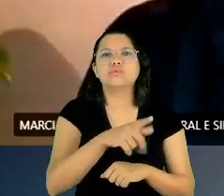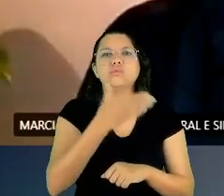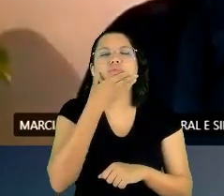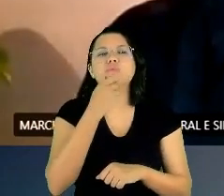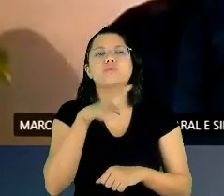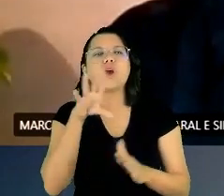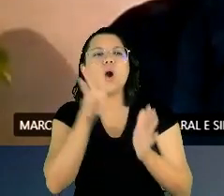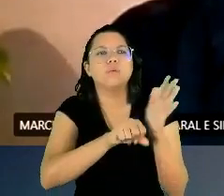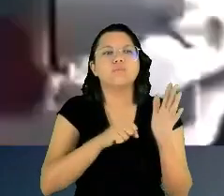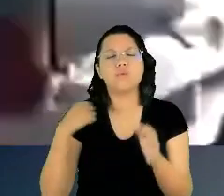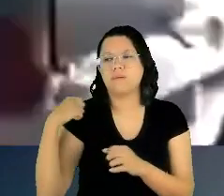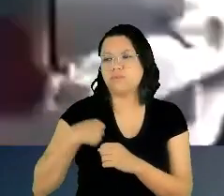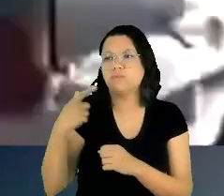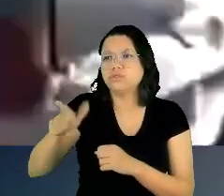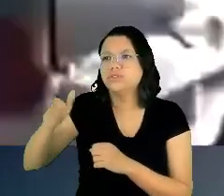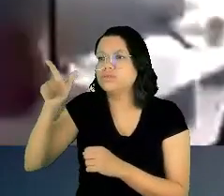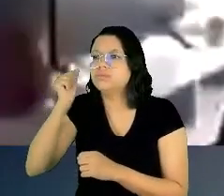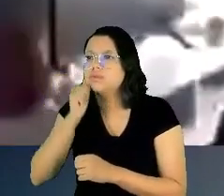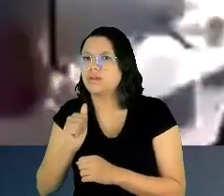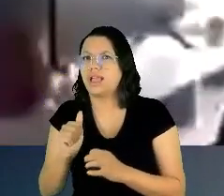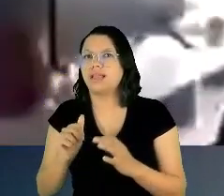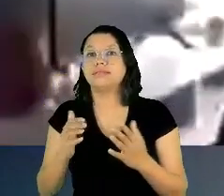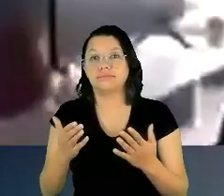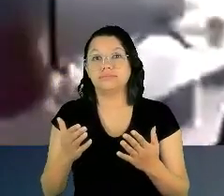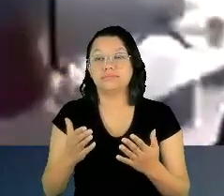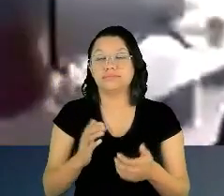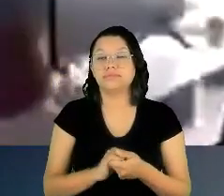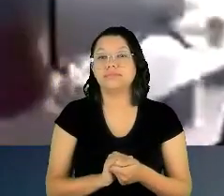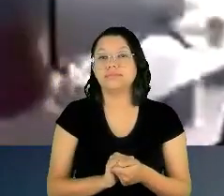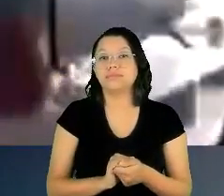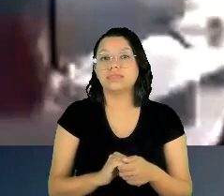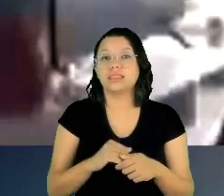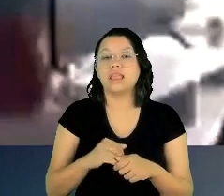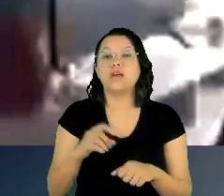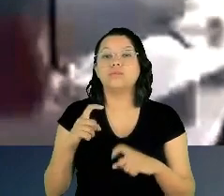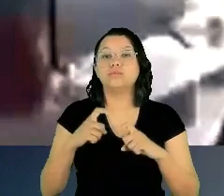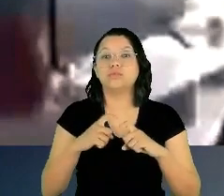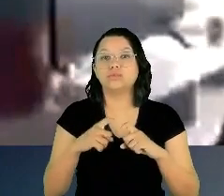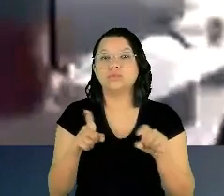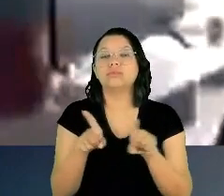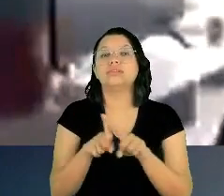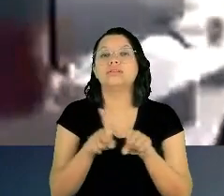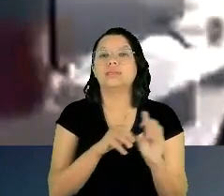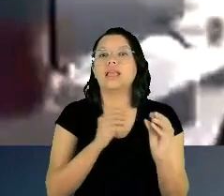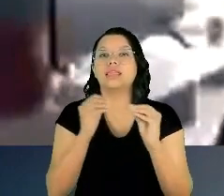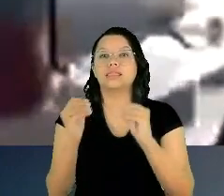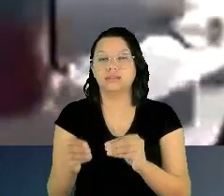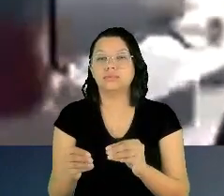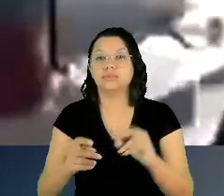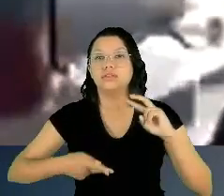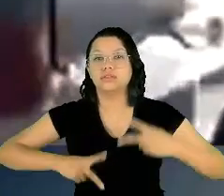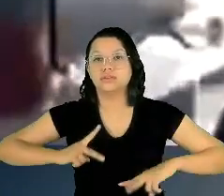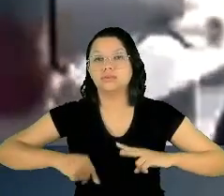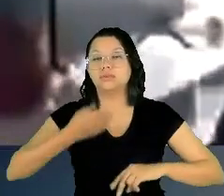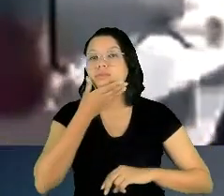do que mulheres. E o Dr. Paul Zek também atribui à testosterona o